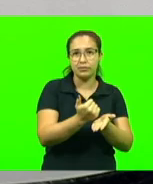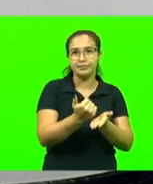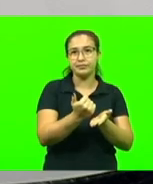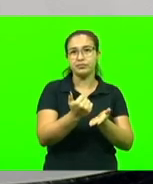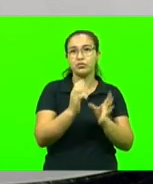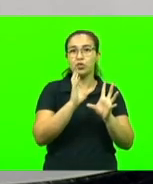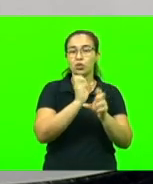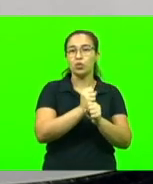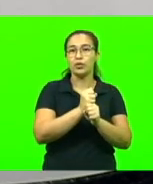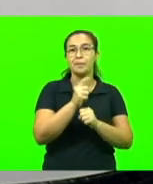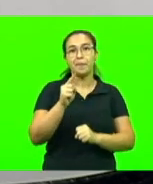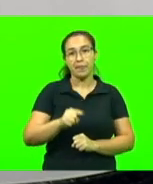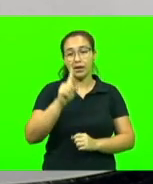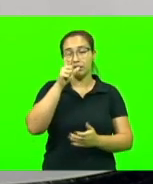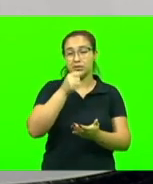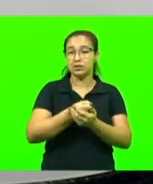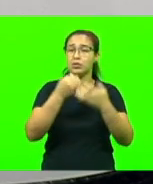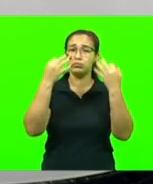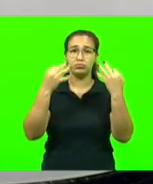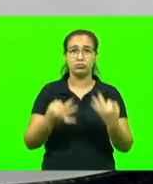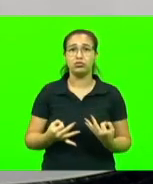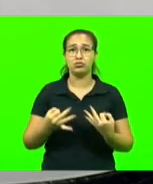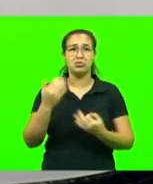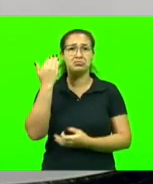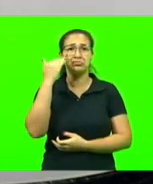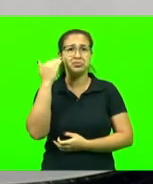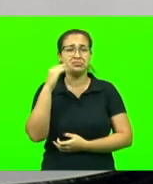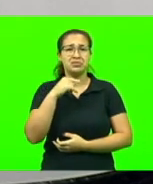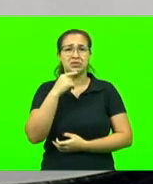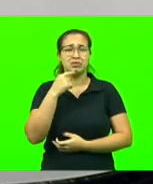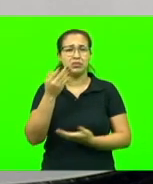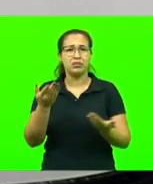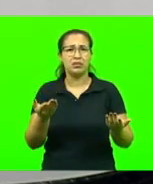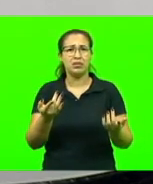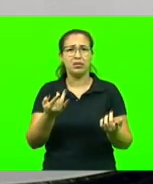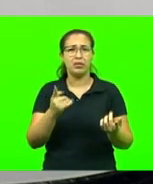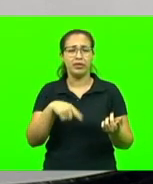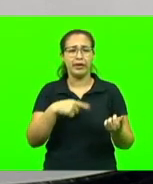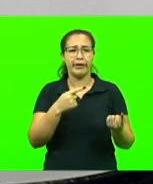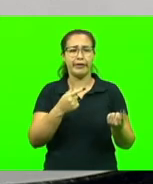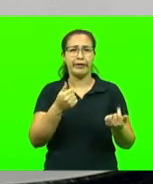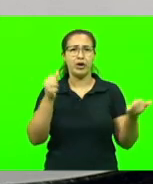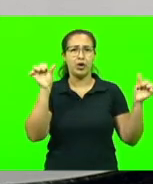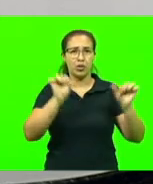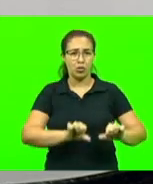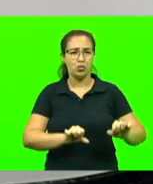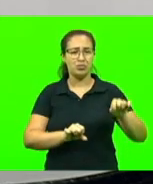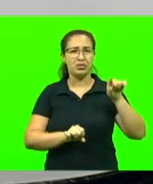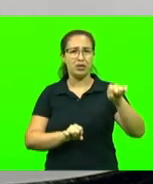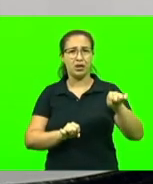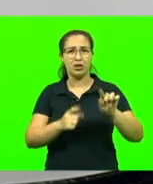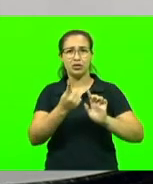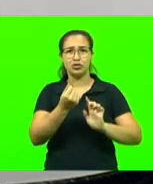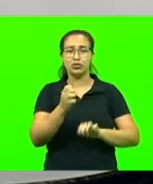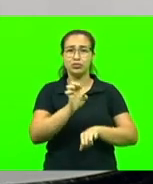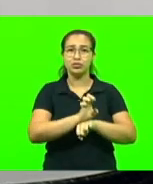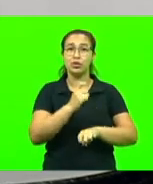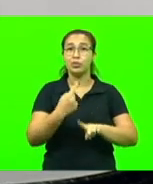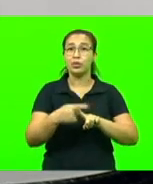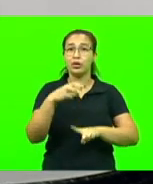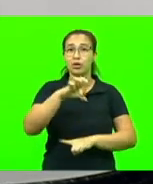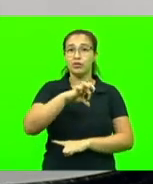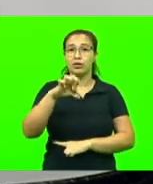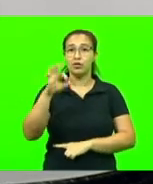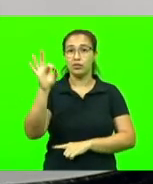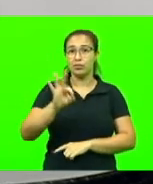medida justíssima. Eu não entendo que vai haver um impacto negativo nas finanças públicas do Estado, porque 99% das